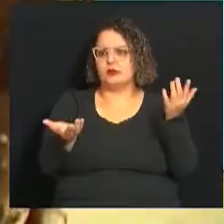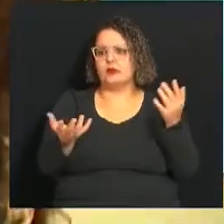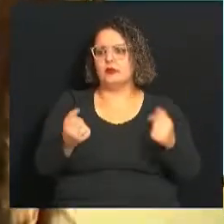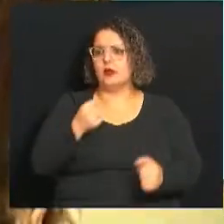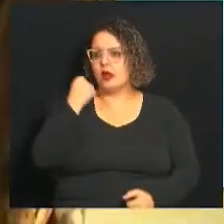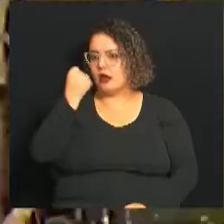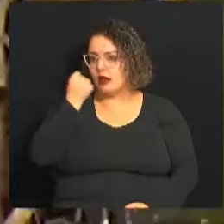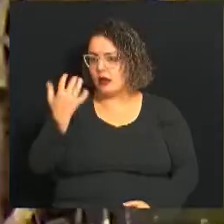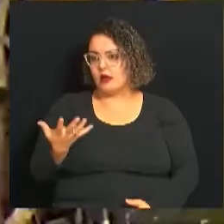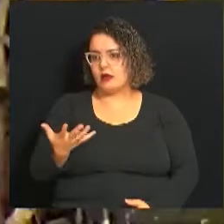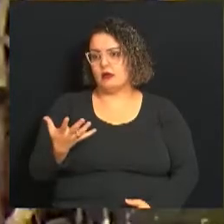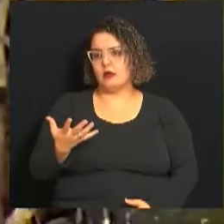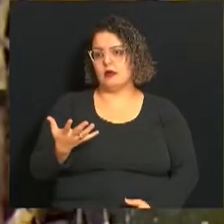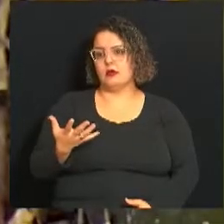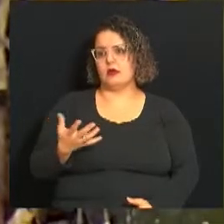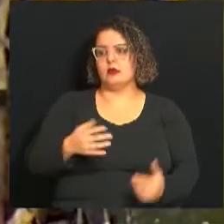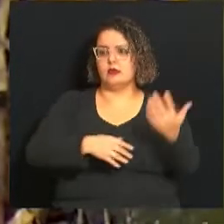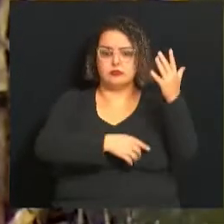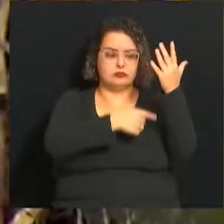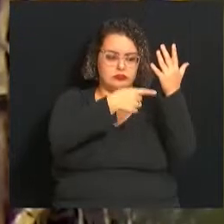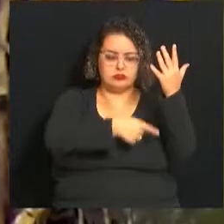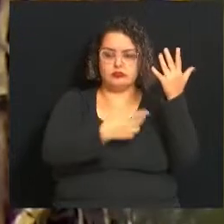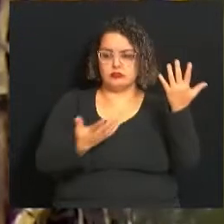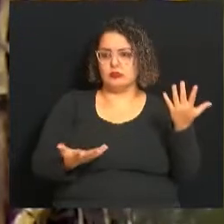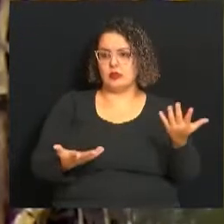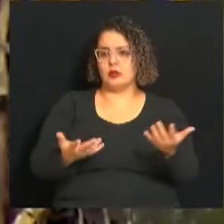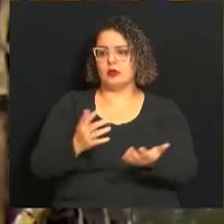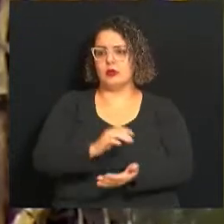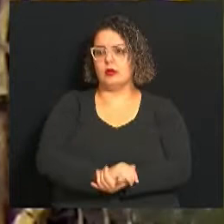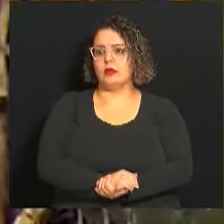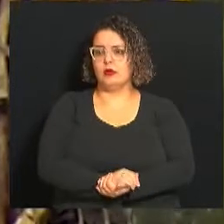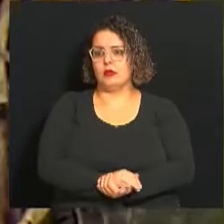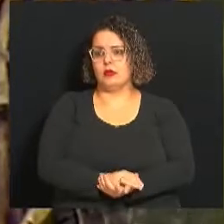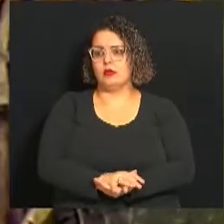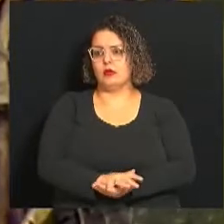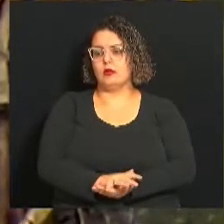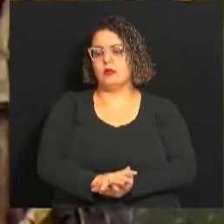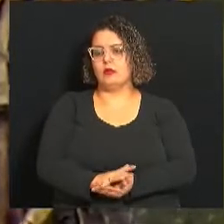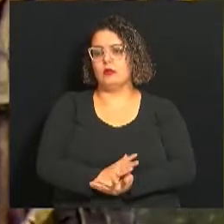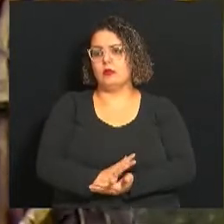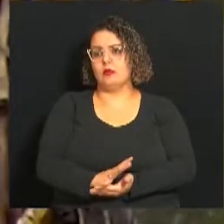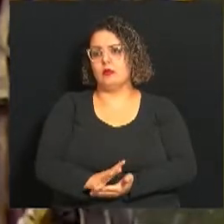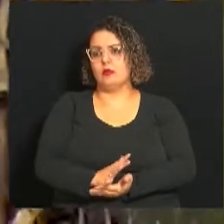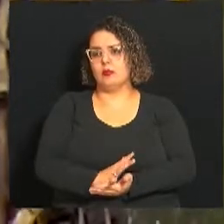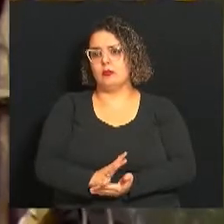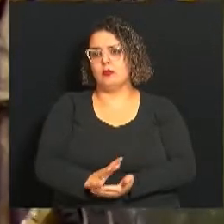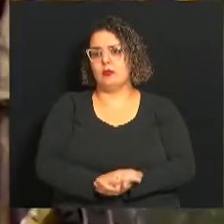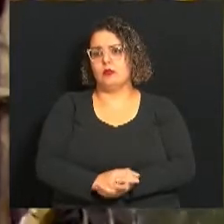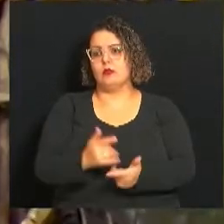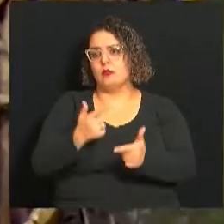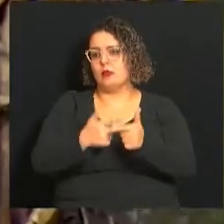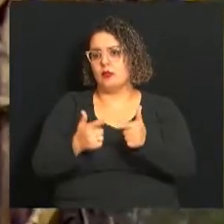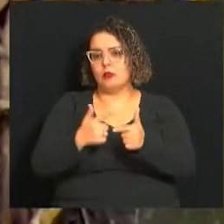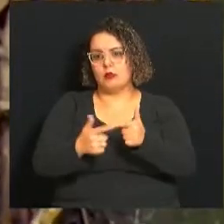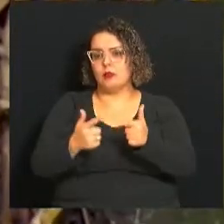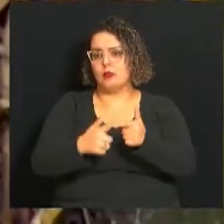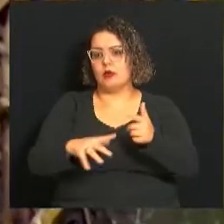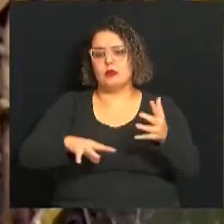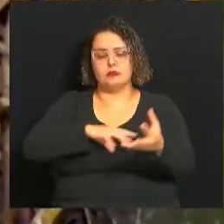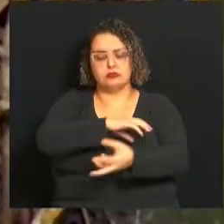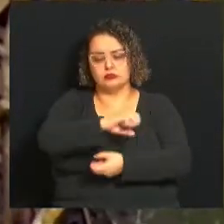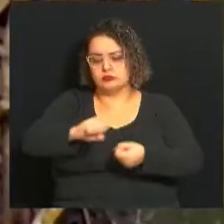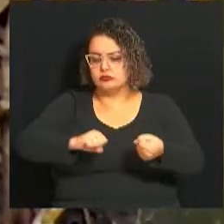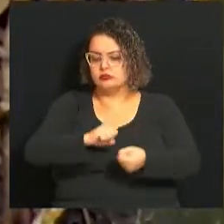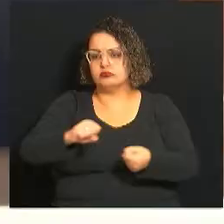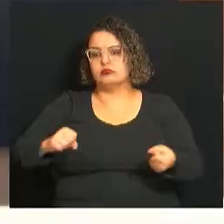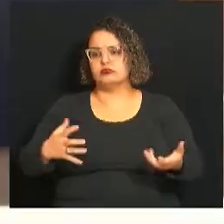aquele indivíduo, podendo até causar problema de sustentabilidade na visão de leigo